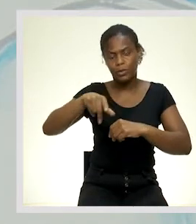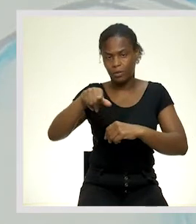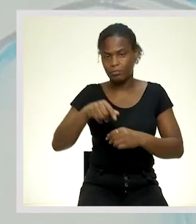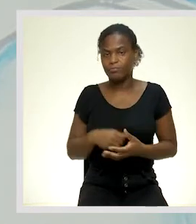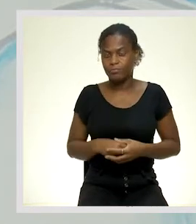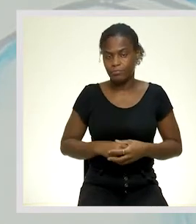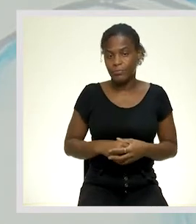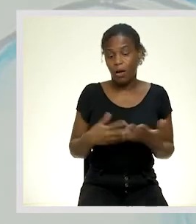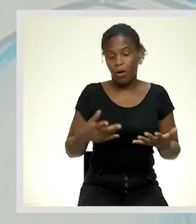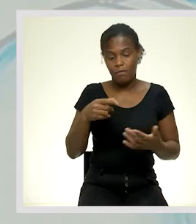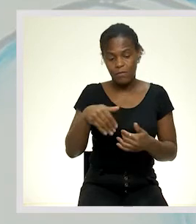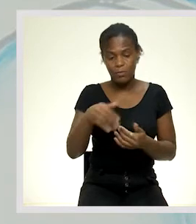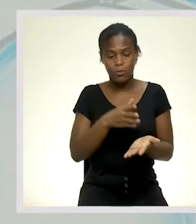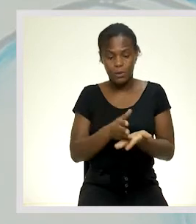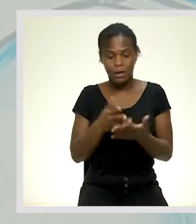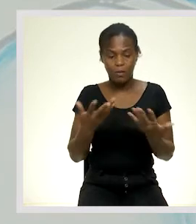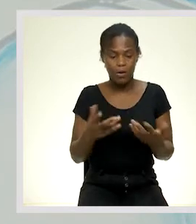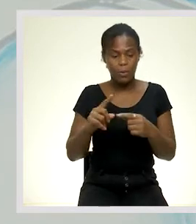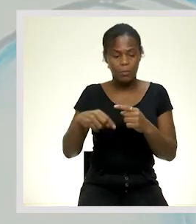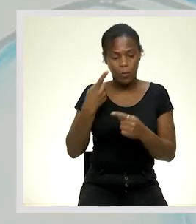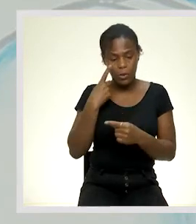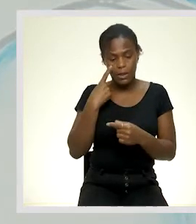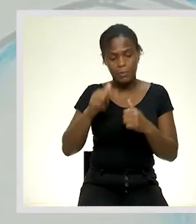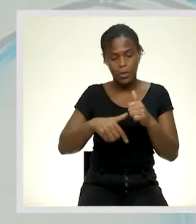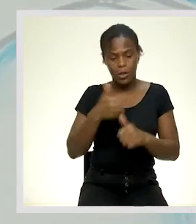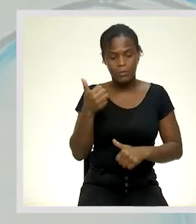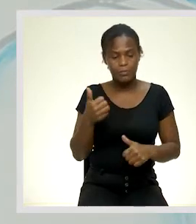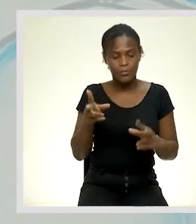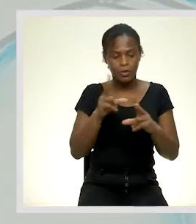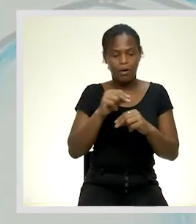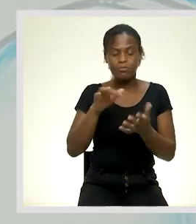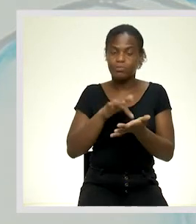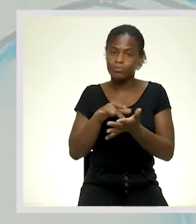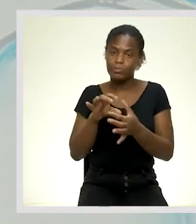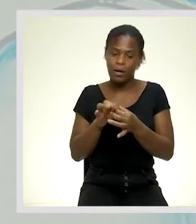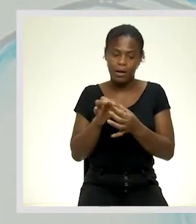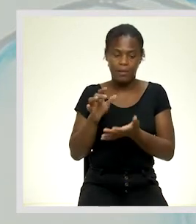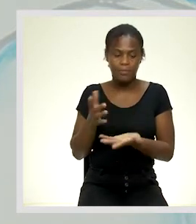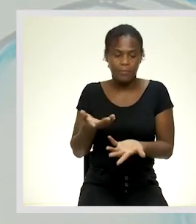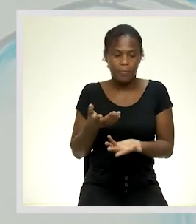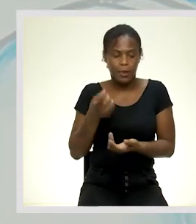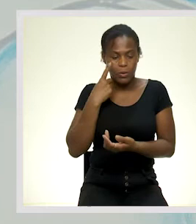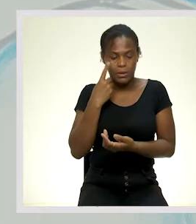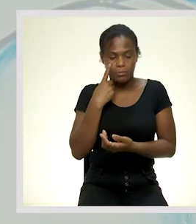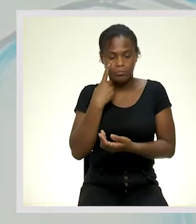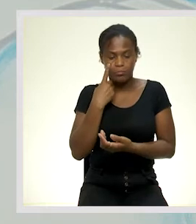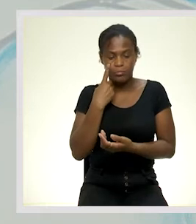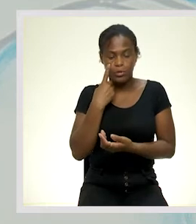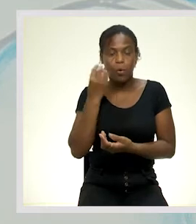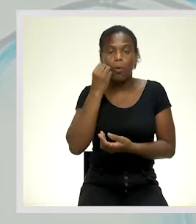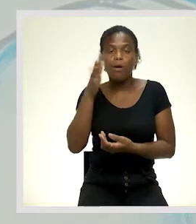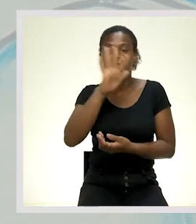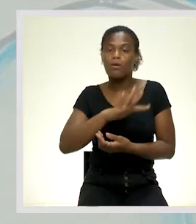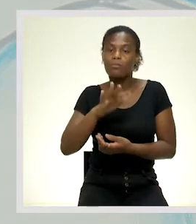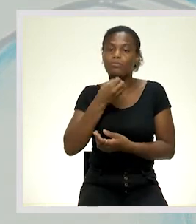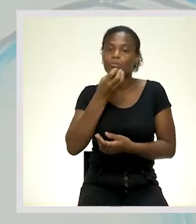literária. Vamos continuar agora conhecendo melhor essa nova corrente literária. Comecemos pelas características e